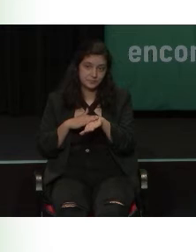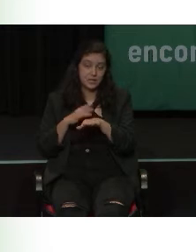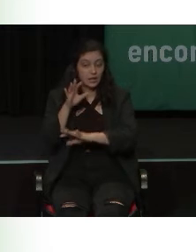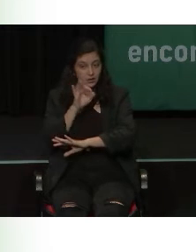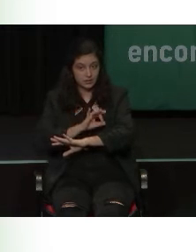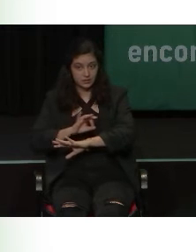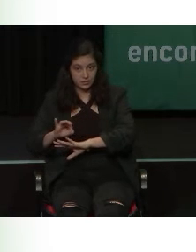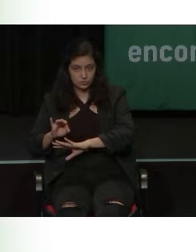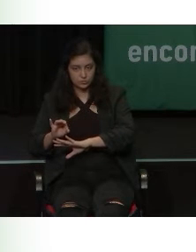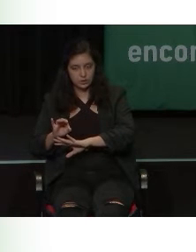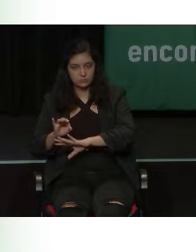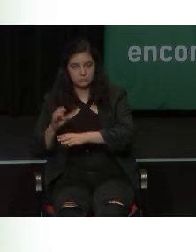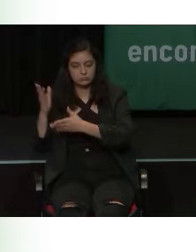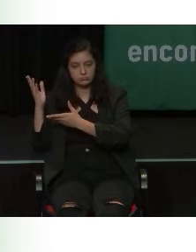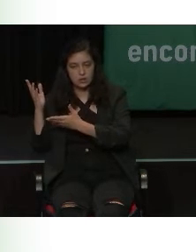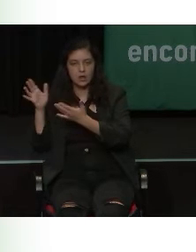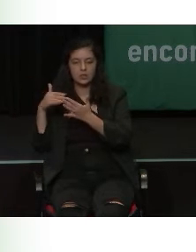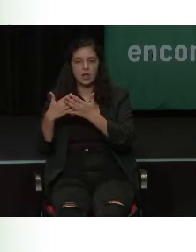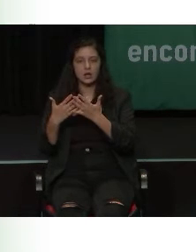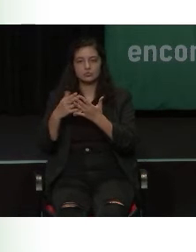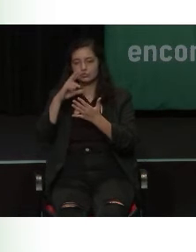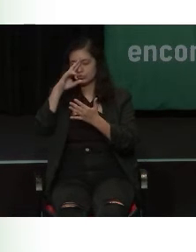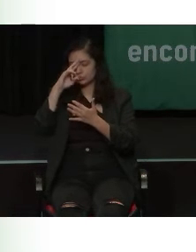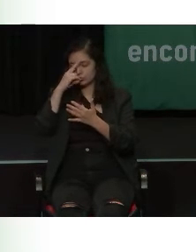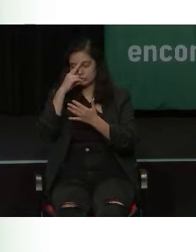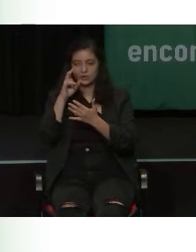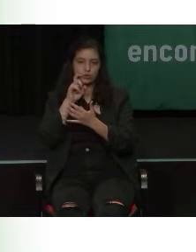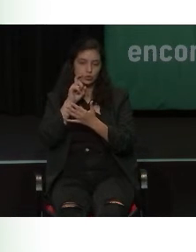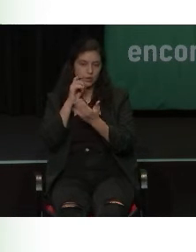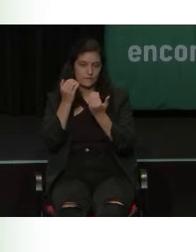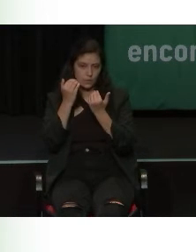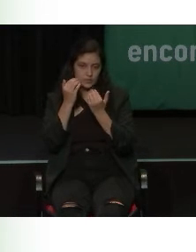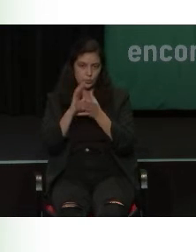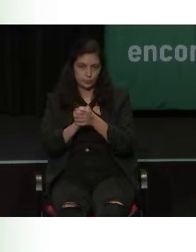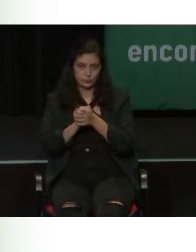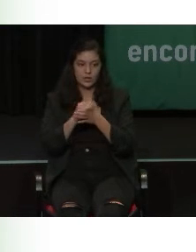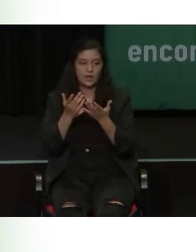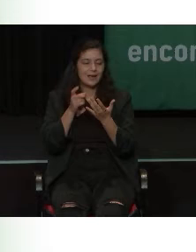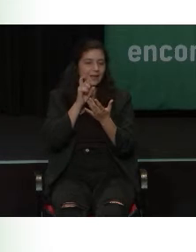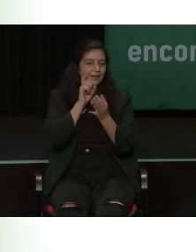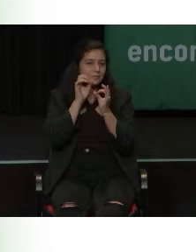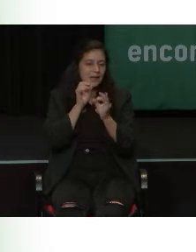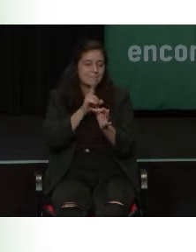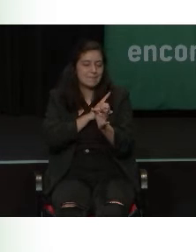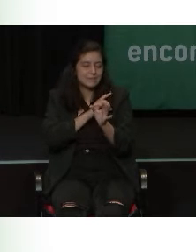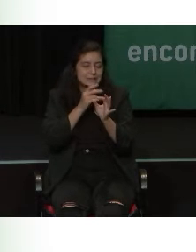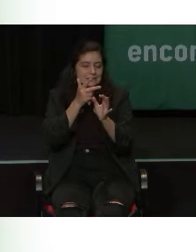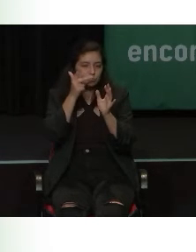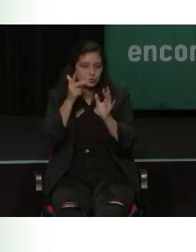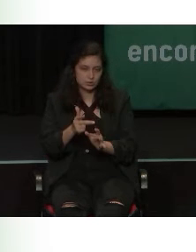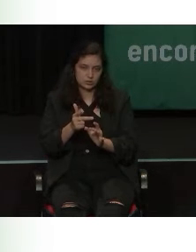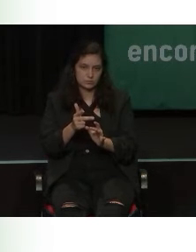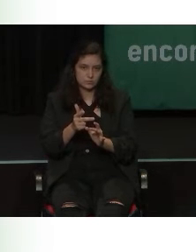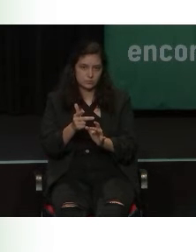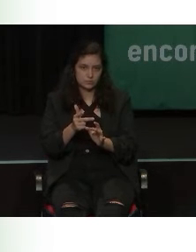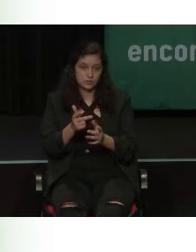This arquitetura que architecture tem grande is an esforço na segurança de informação, that na made garantia an da effort privacidade dos dados. in